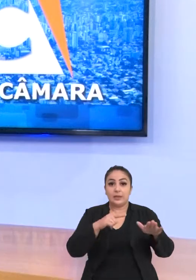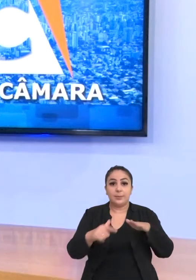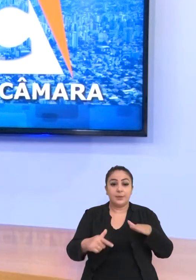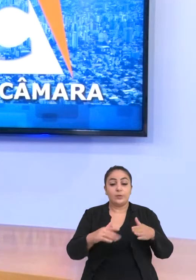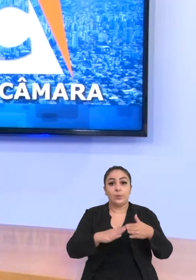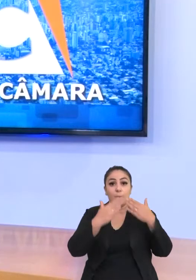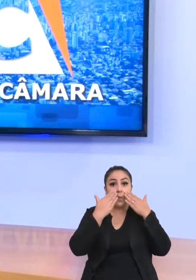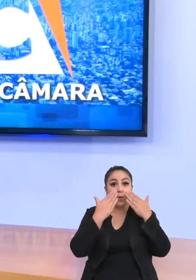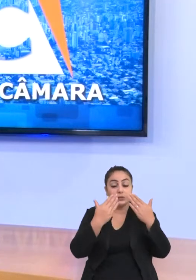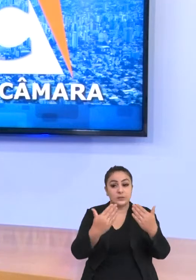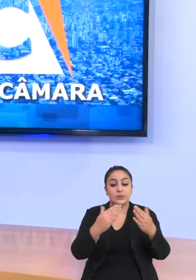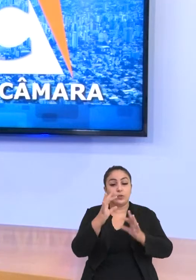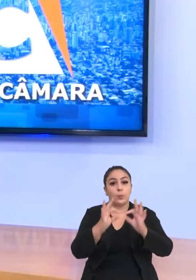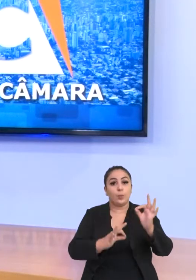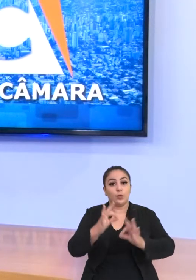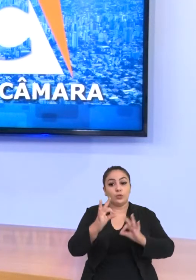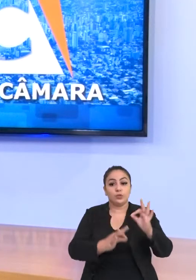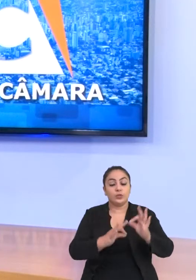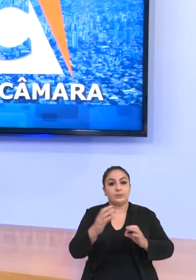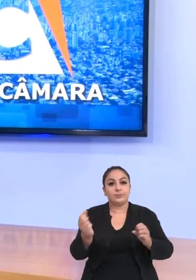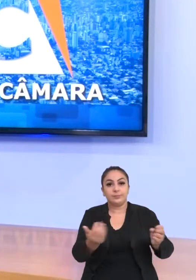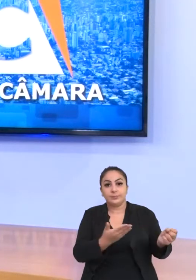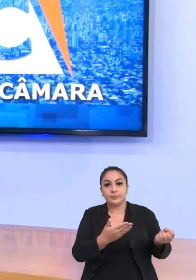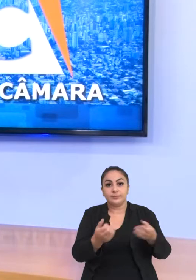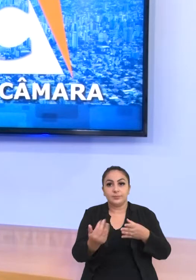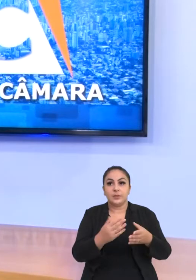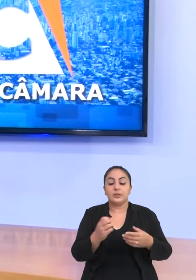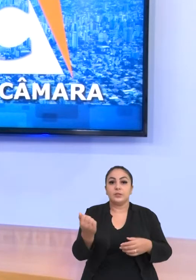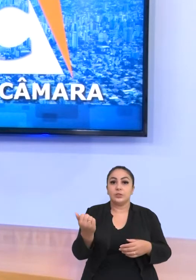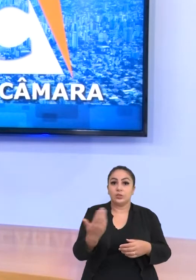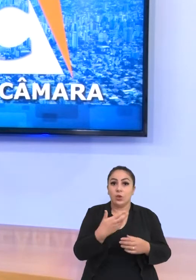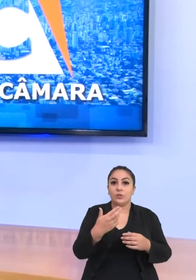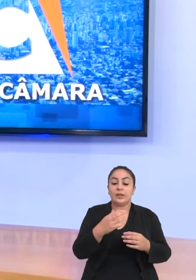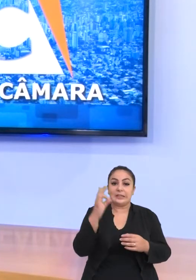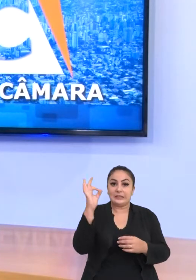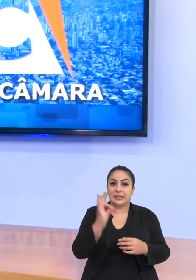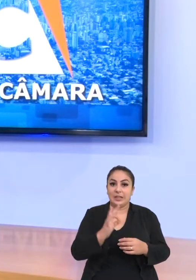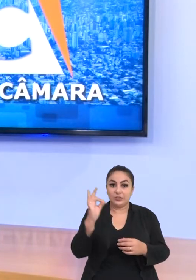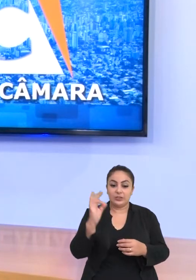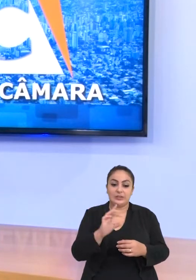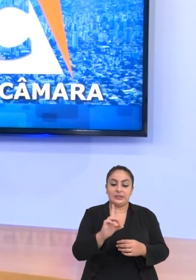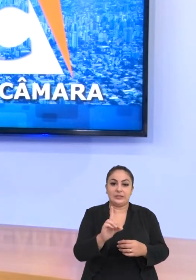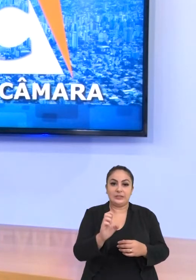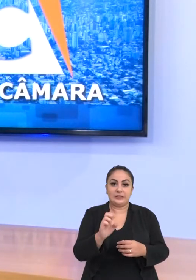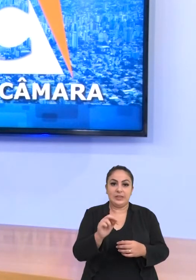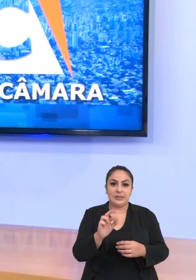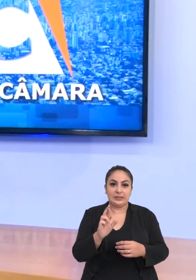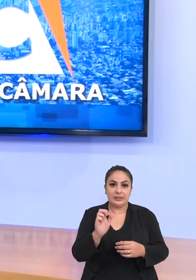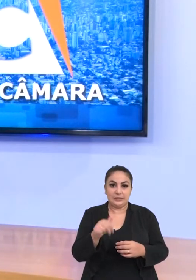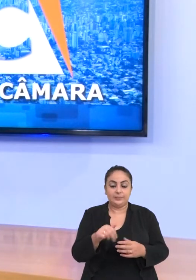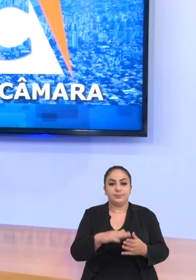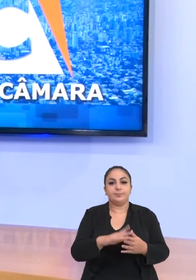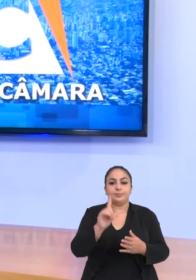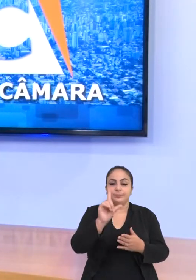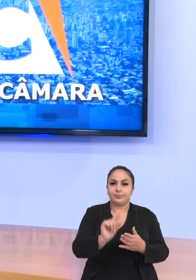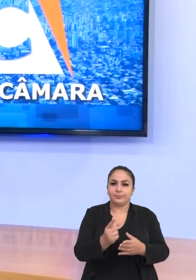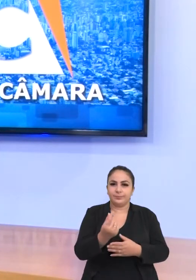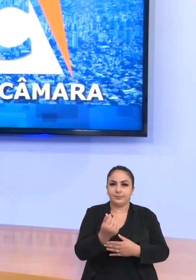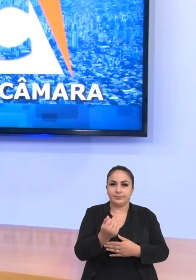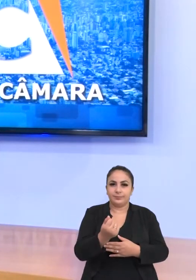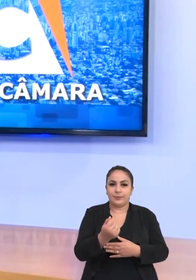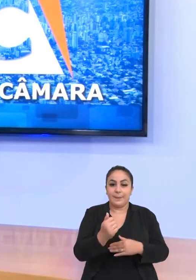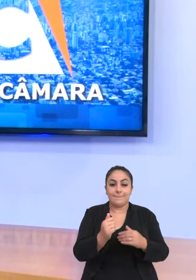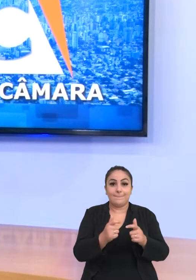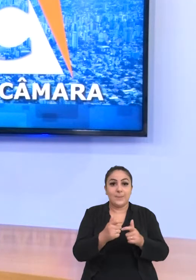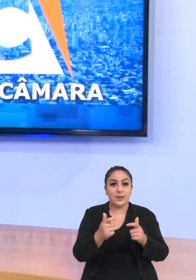Nesta semana foi apresentado o projeto de atualização das novas taxas do Detran, prevendo a redução de